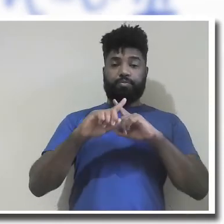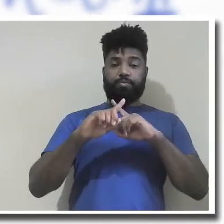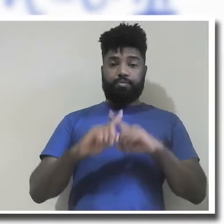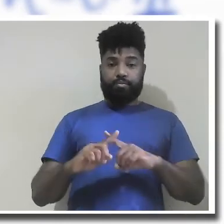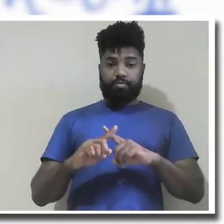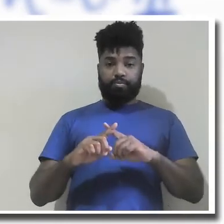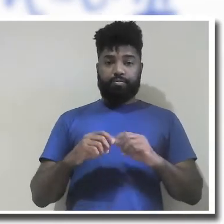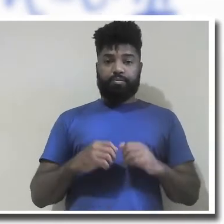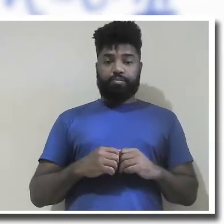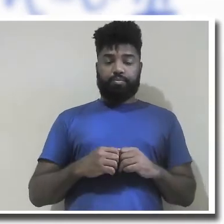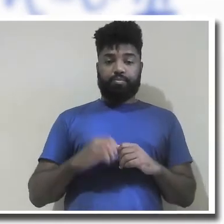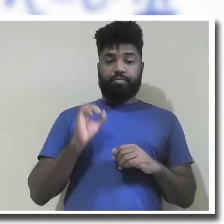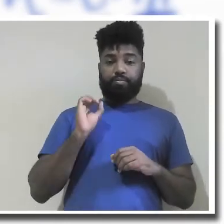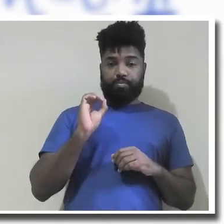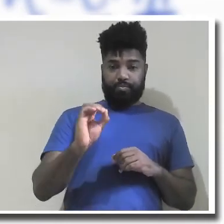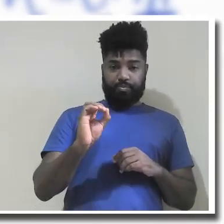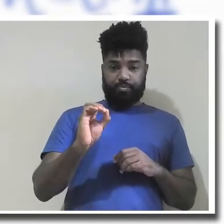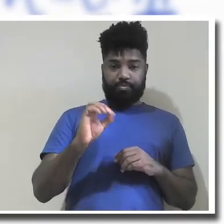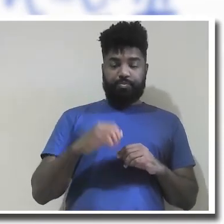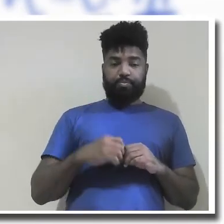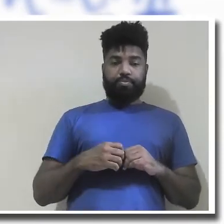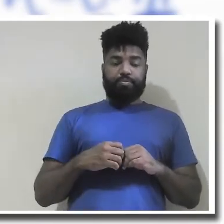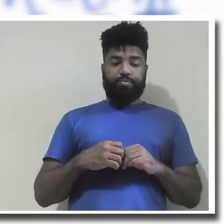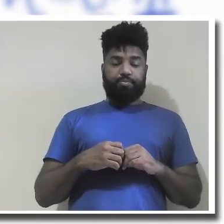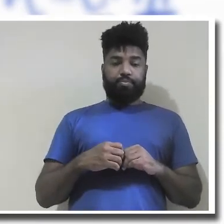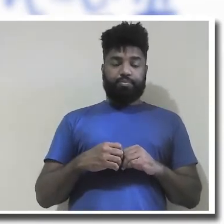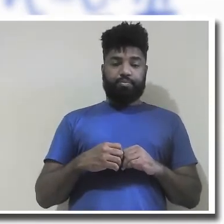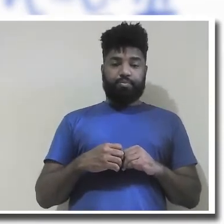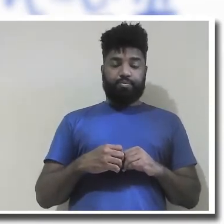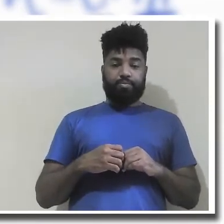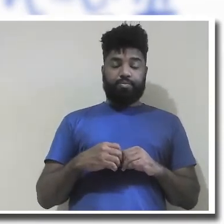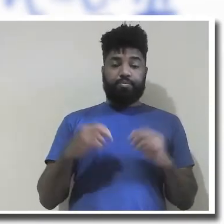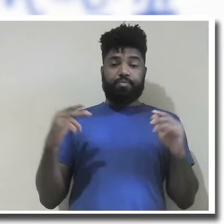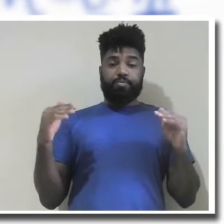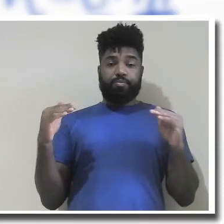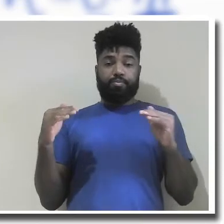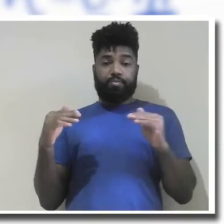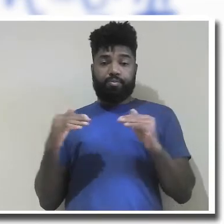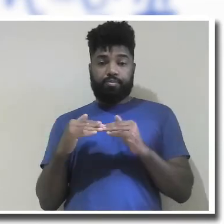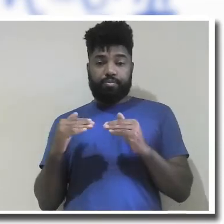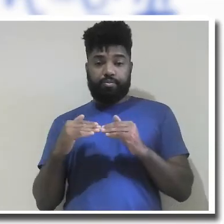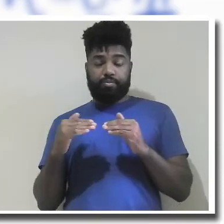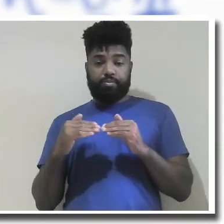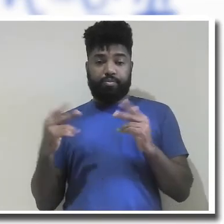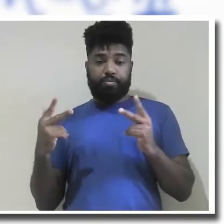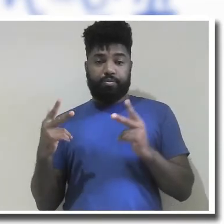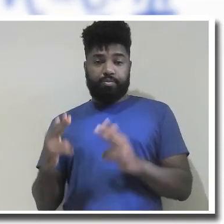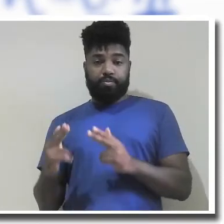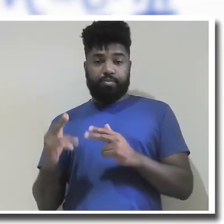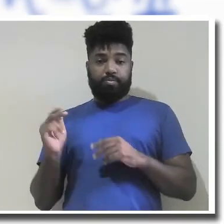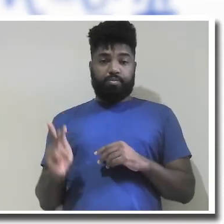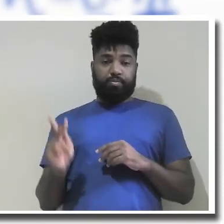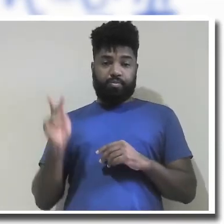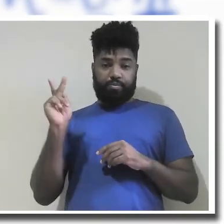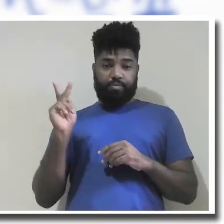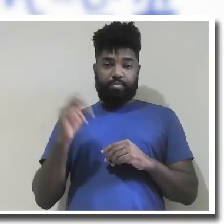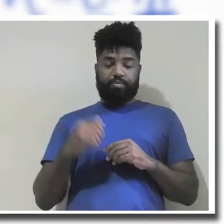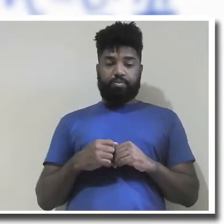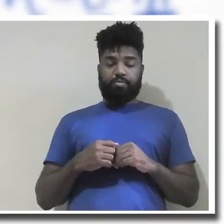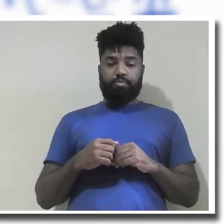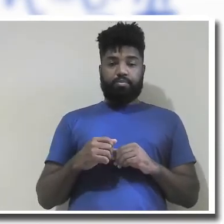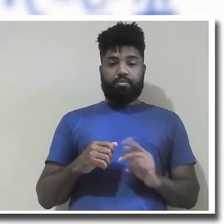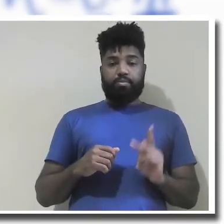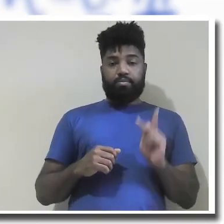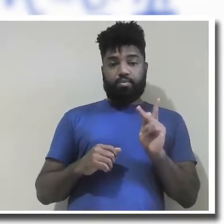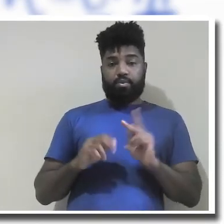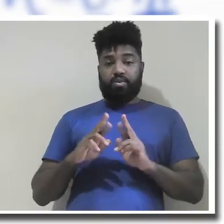vezes 0 é igual a K? Lembrando que K é